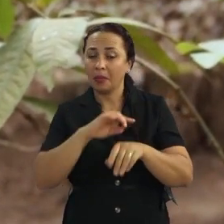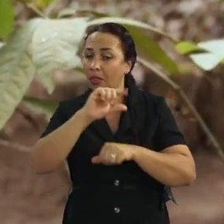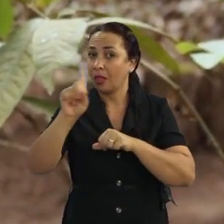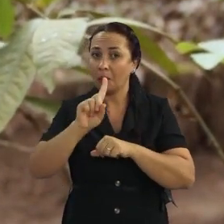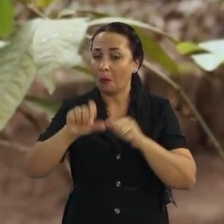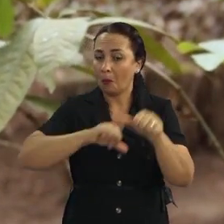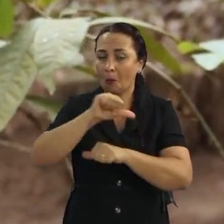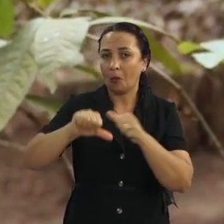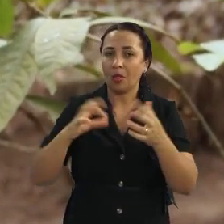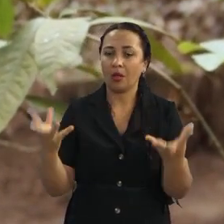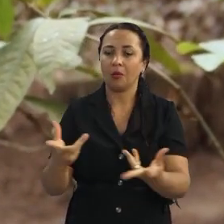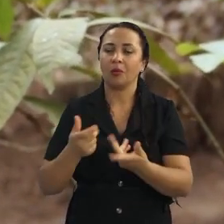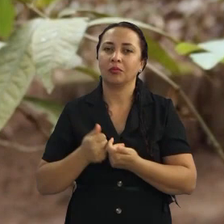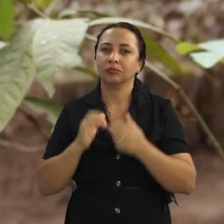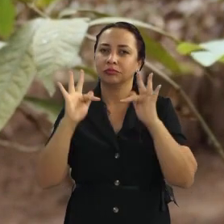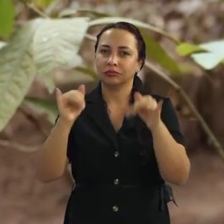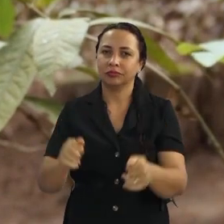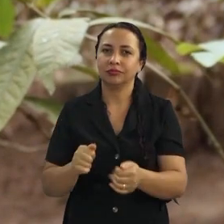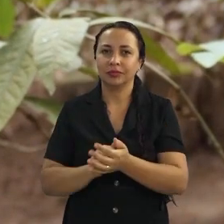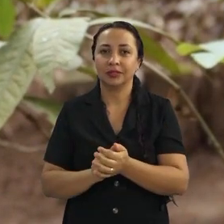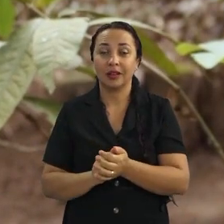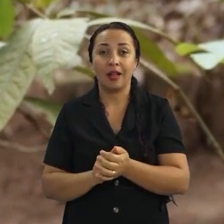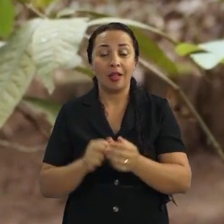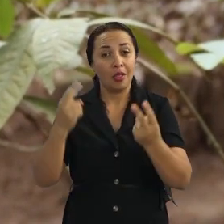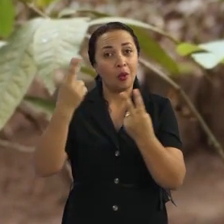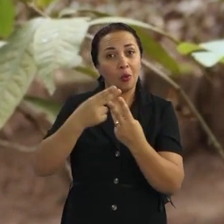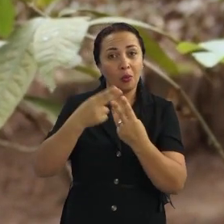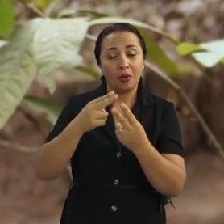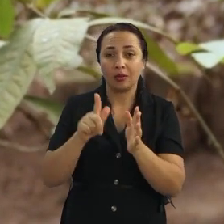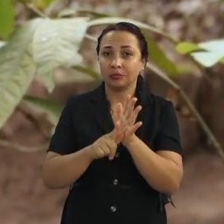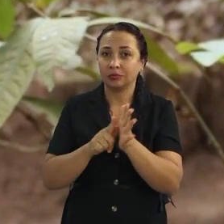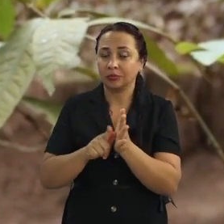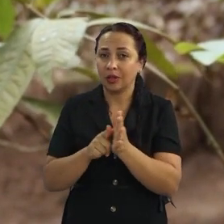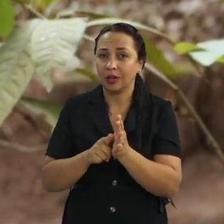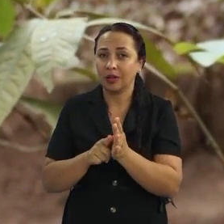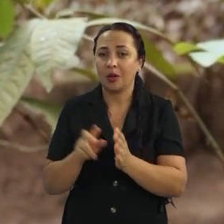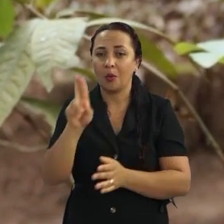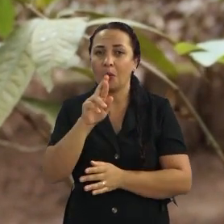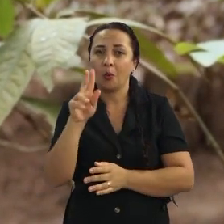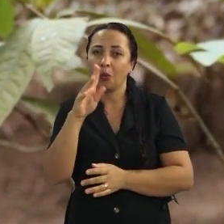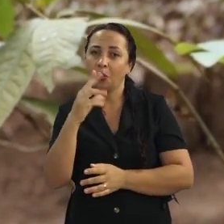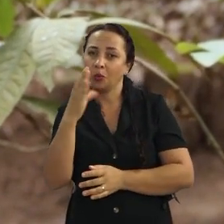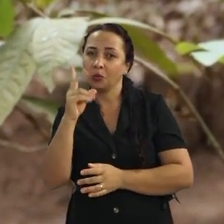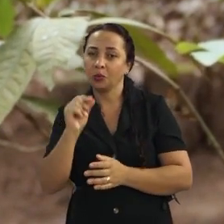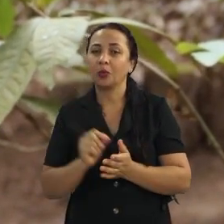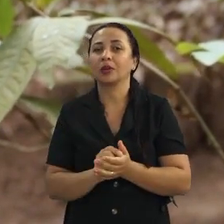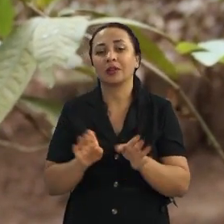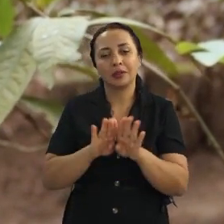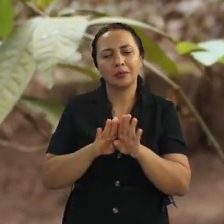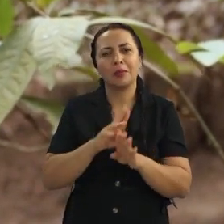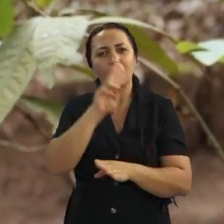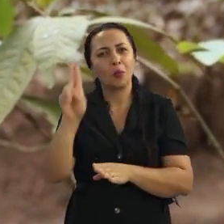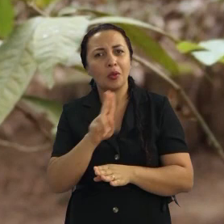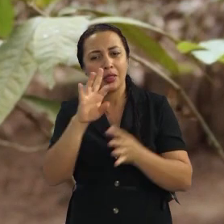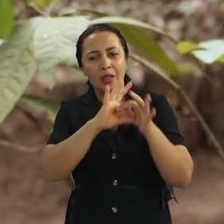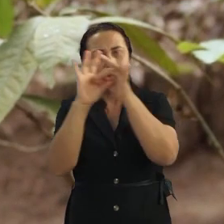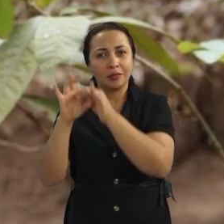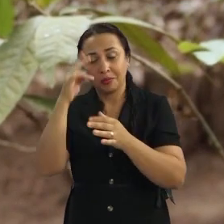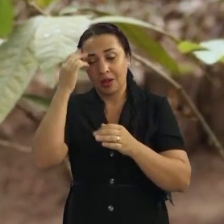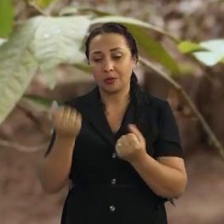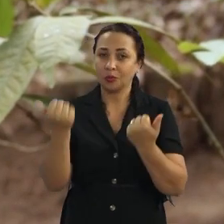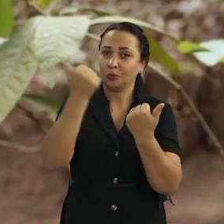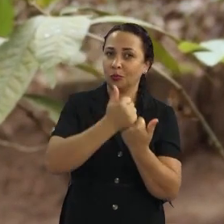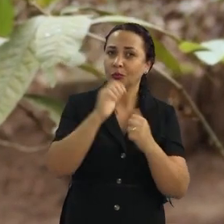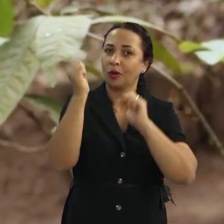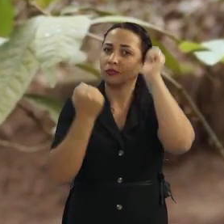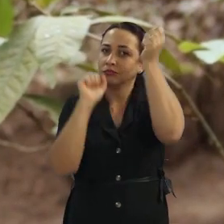final pesquisadores do Instituto Federal Baiano dos camping de Guanambi e Uruçuca se uniram a iniciativa privada para produzir uma